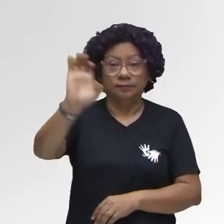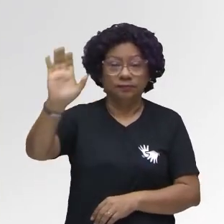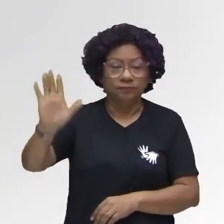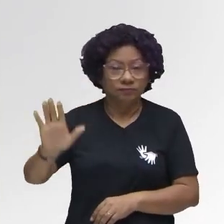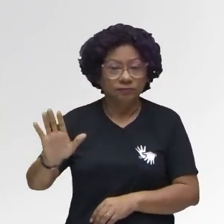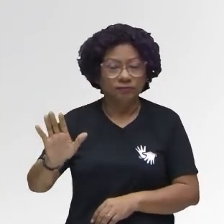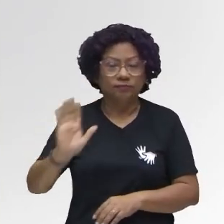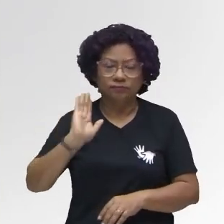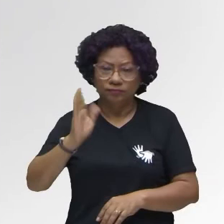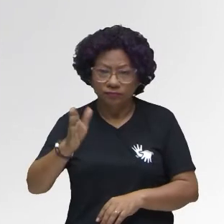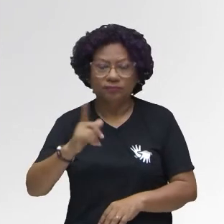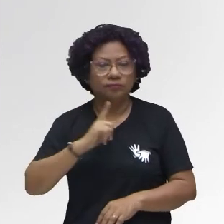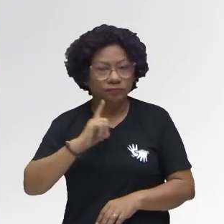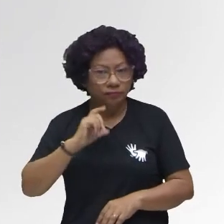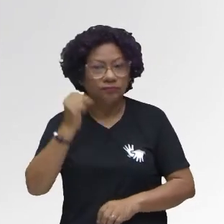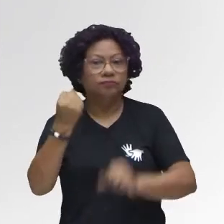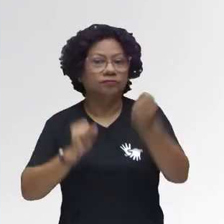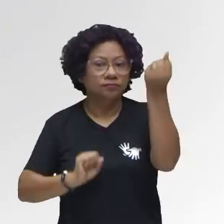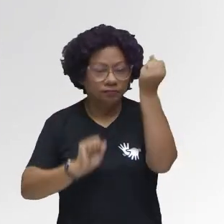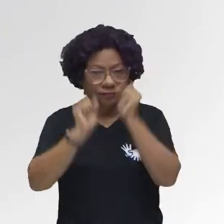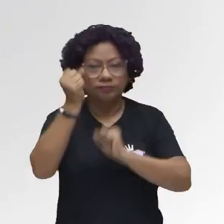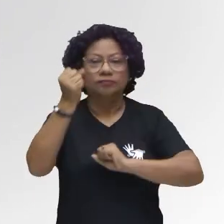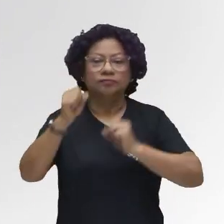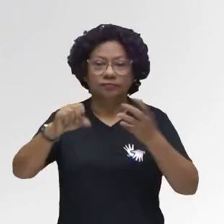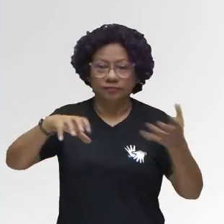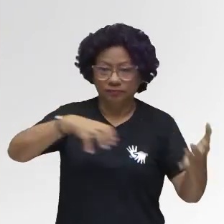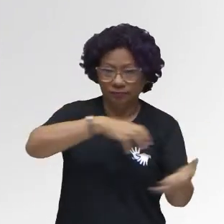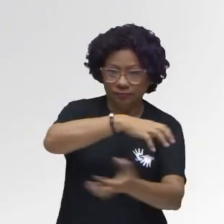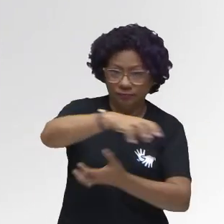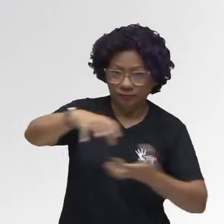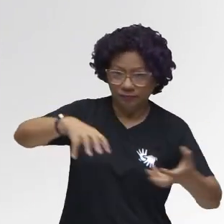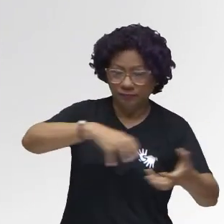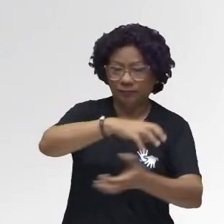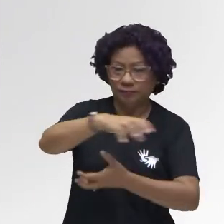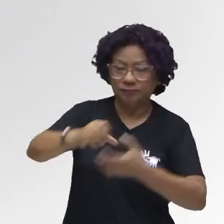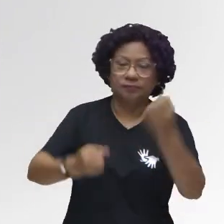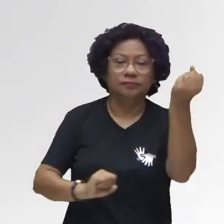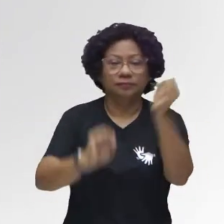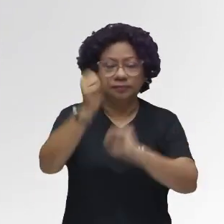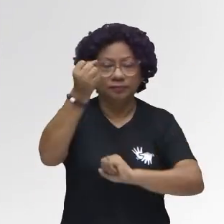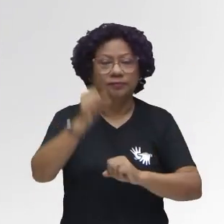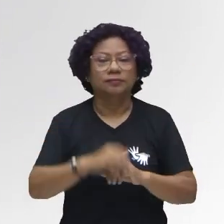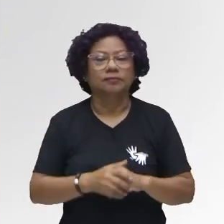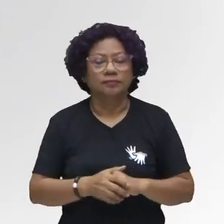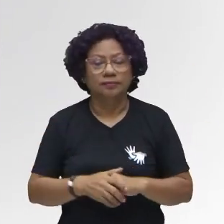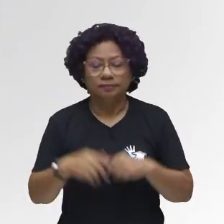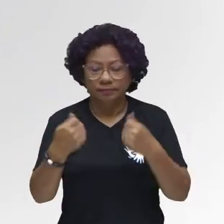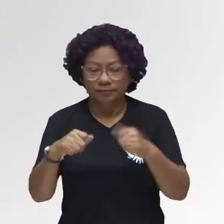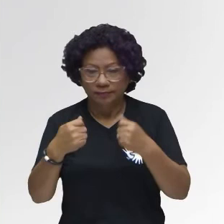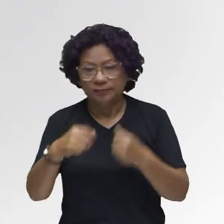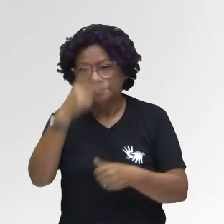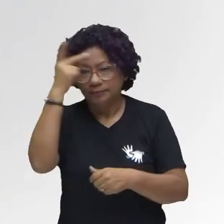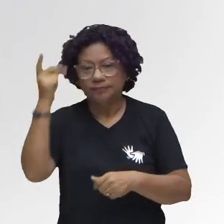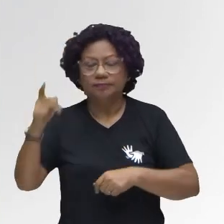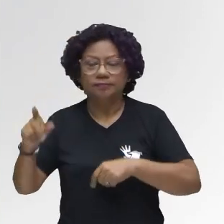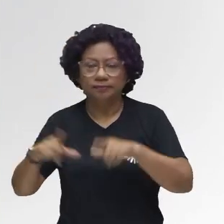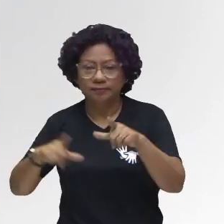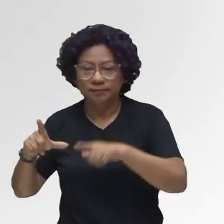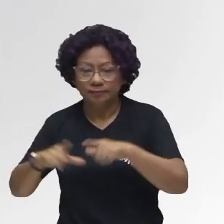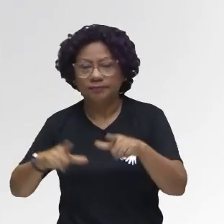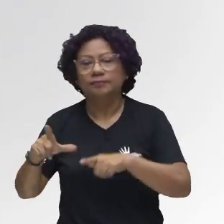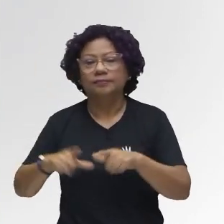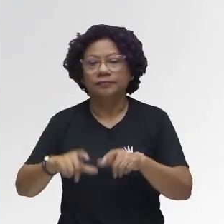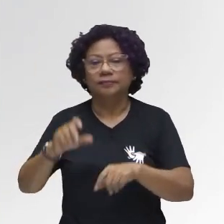Industrial e precisava de mais gente comprando seus produtos. E o Brasil, que nessa época ainda tinha escravidão, começou então pouco